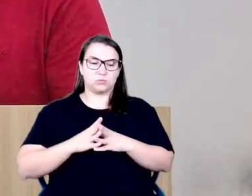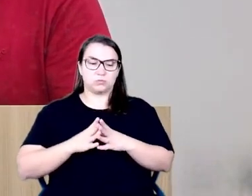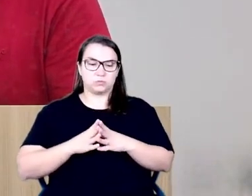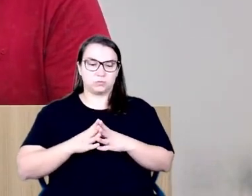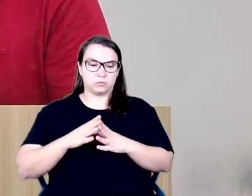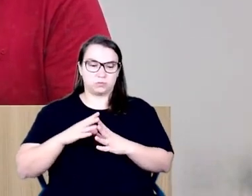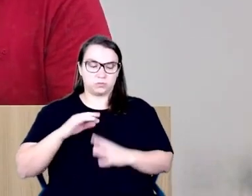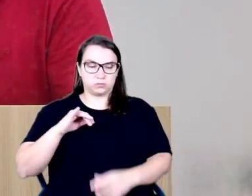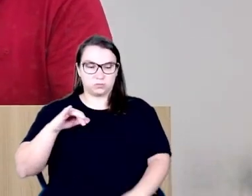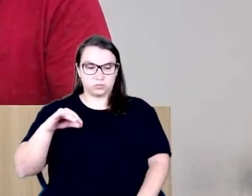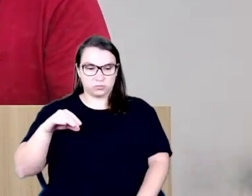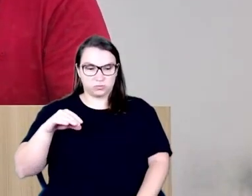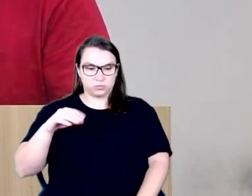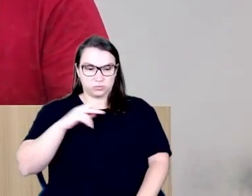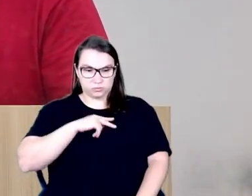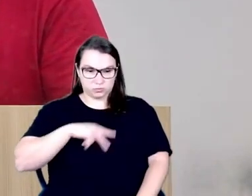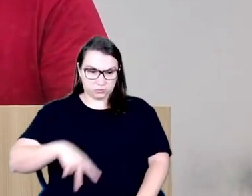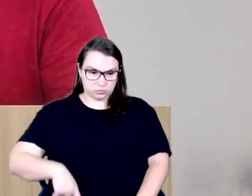José ch